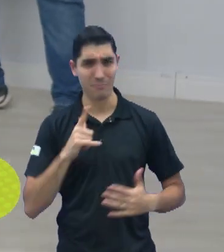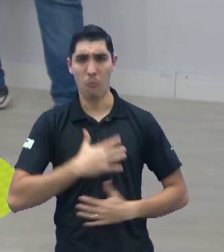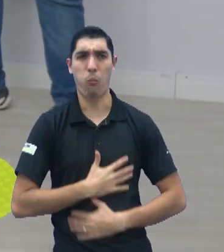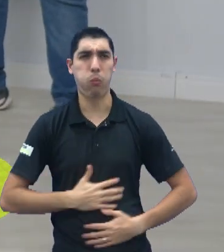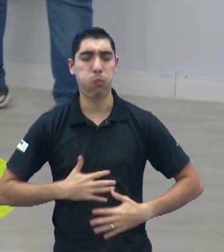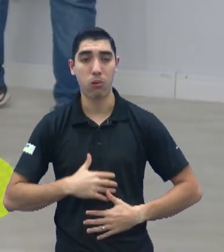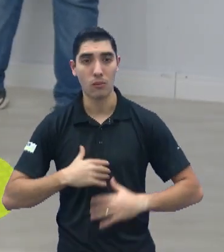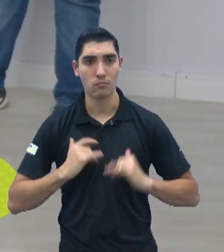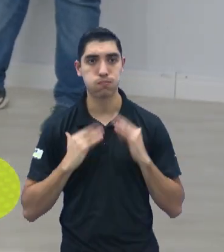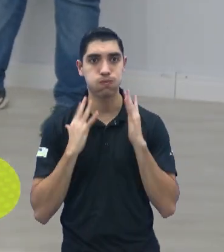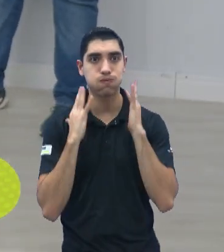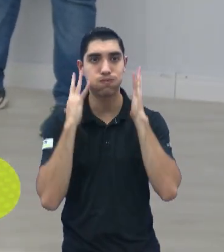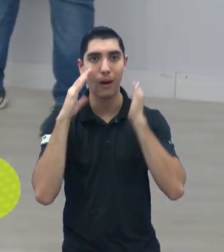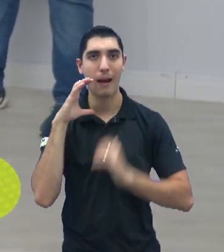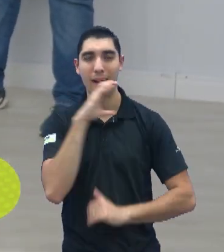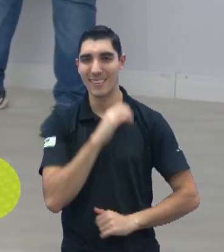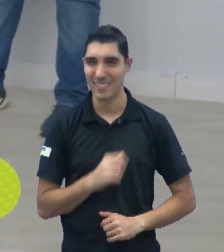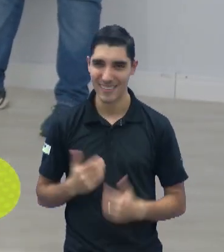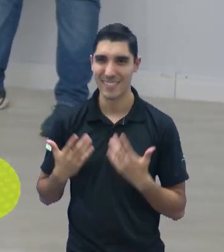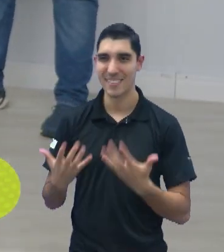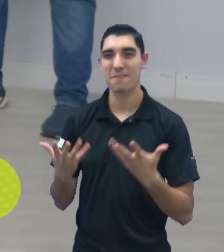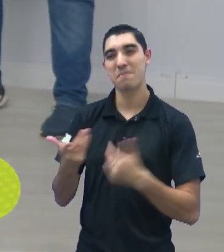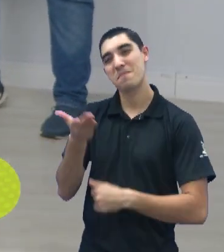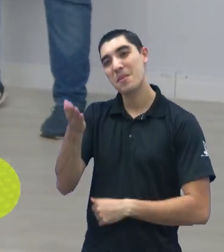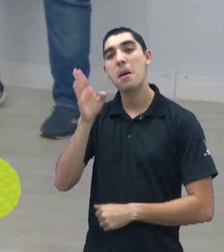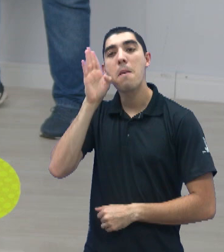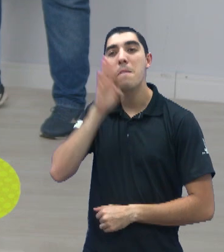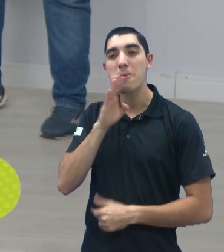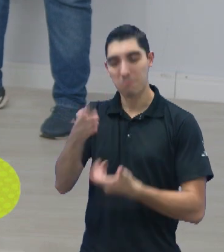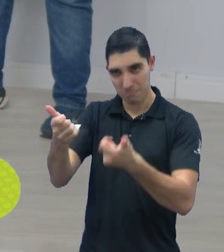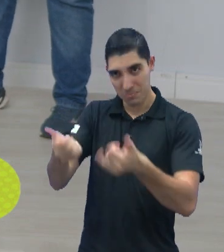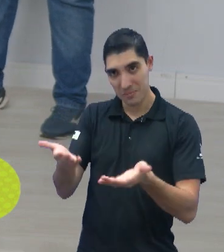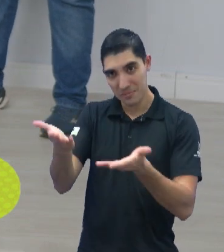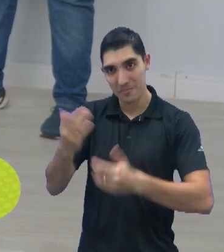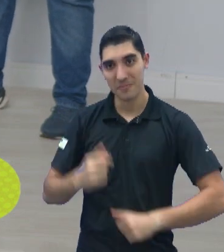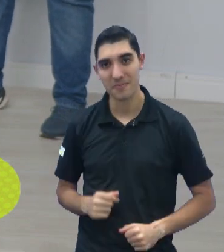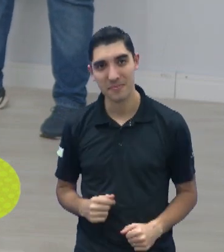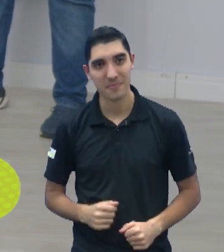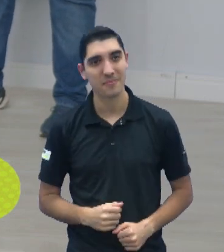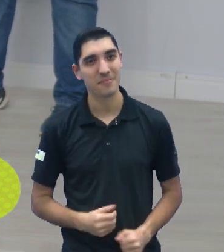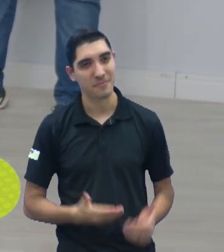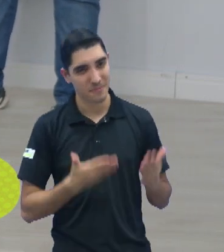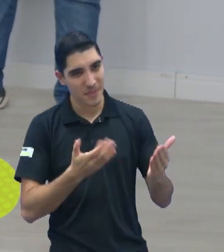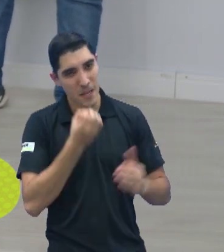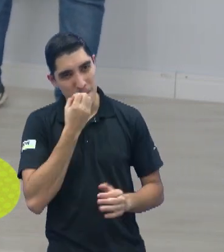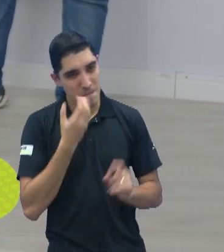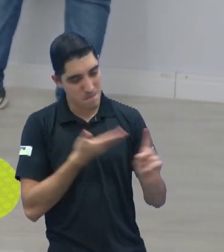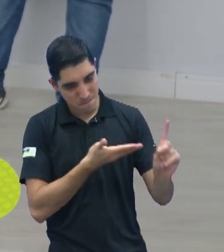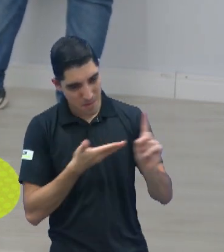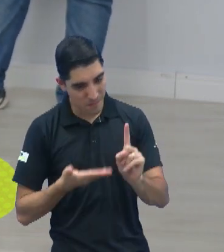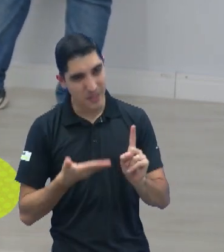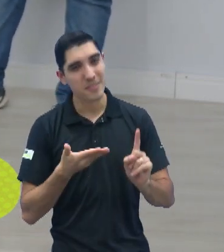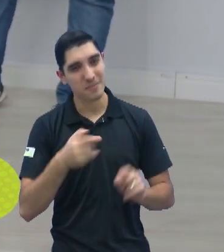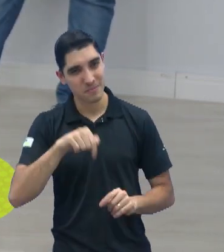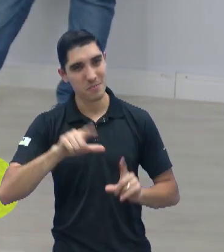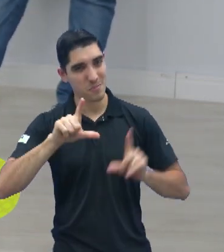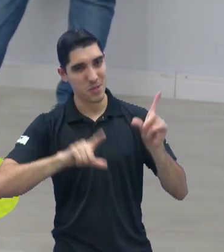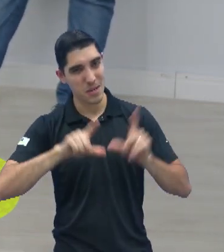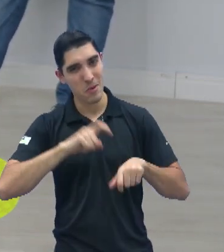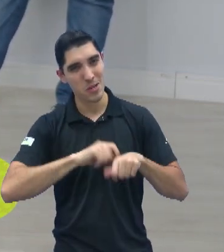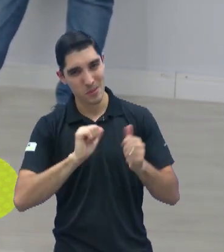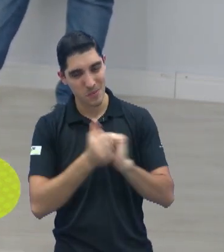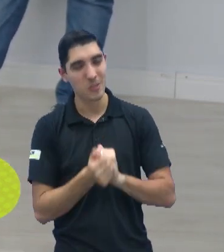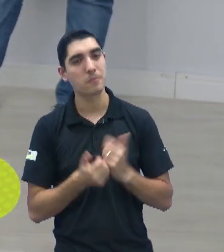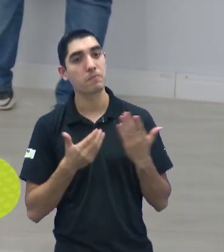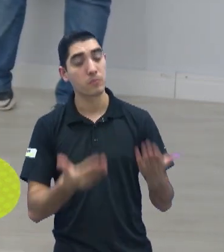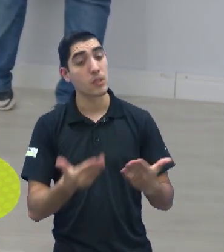pimentão. Maravilha. Paulito, o Léo Costa tá com a gente. Bom, Léo, bem-vindo aqui no programa, né? E para a gente poder falar justamente sobre